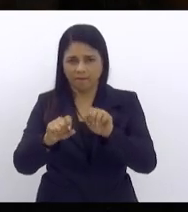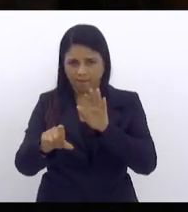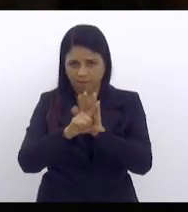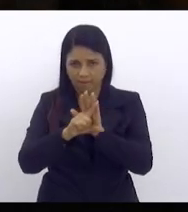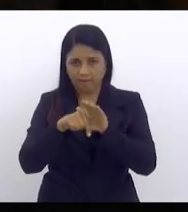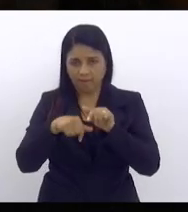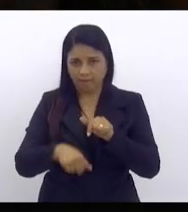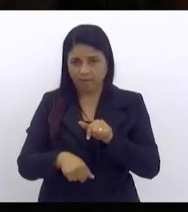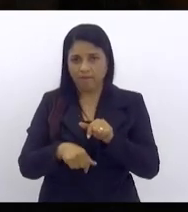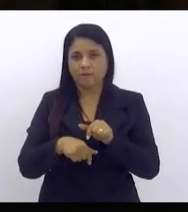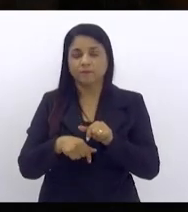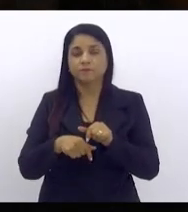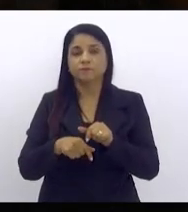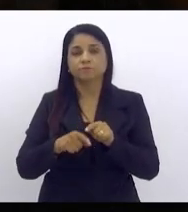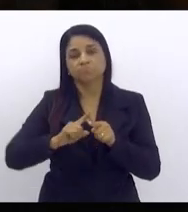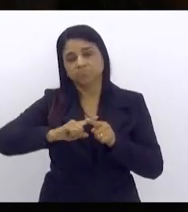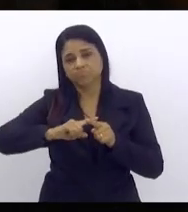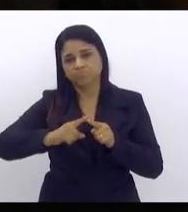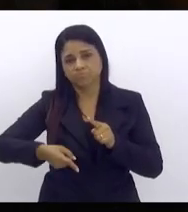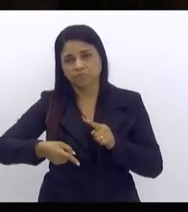extinguir a UESO.